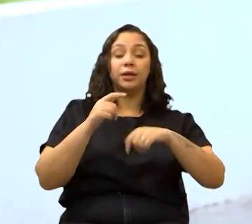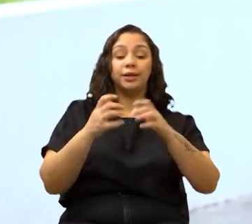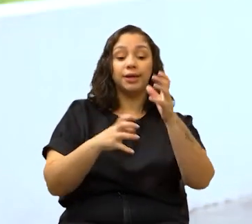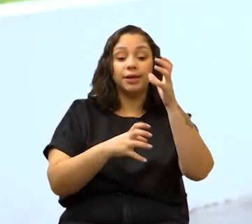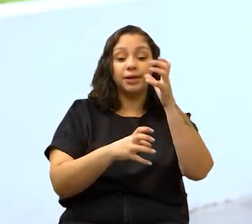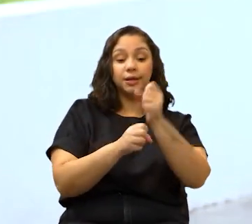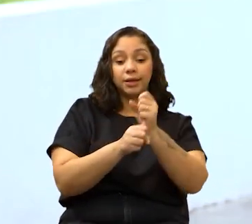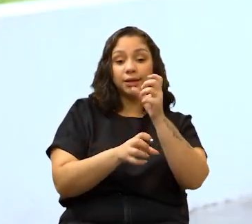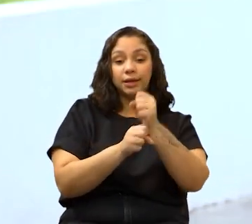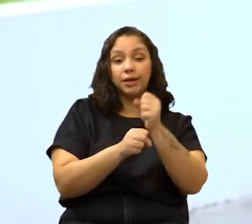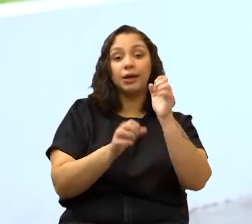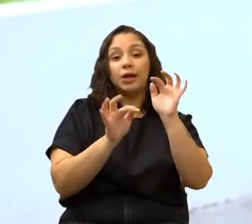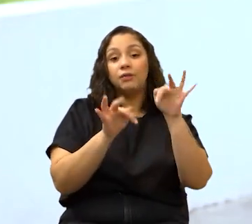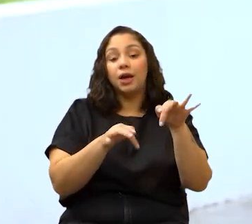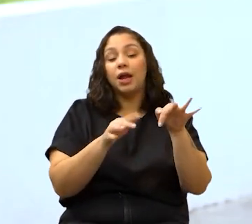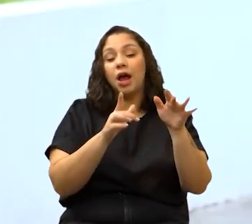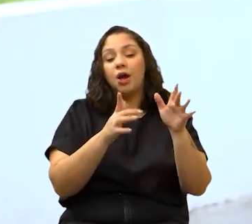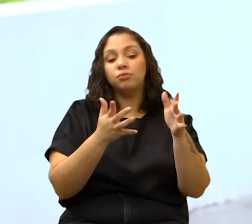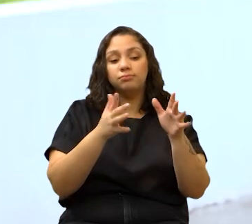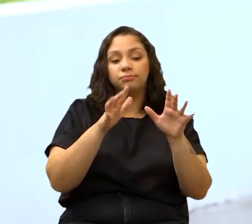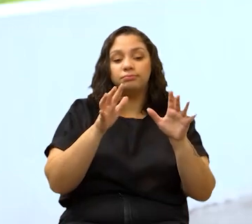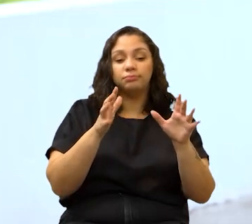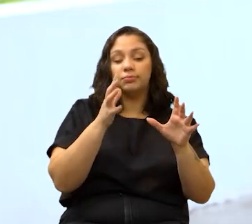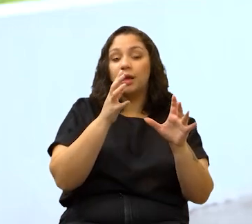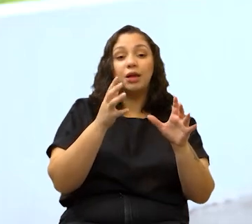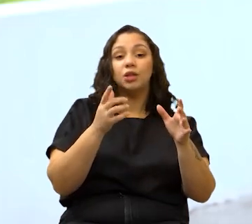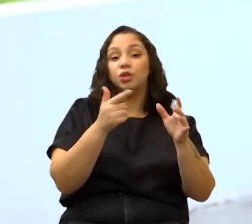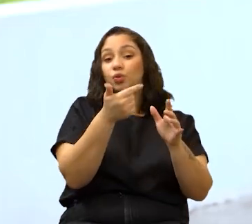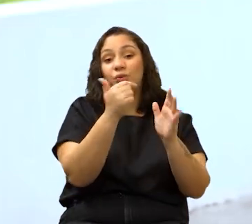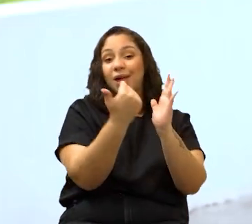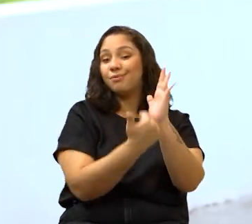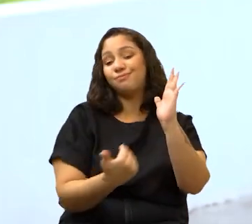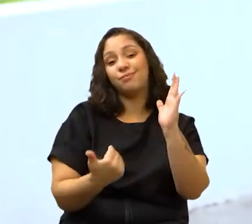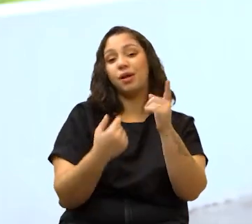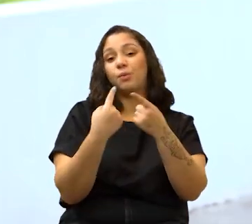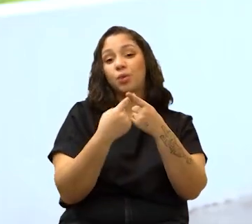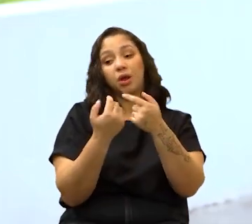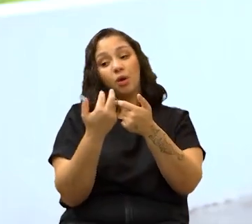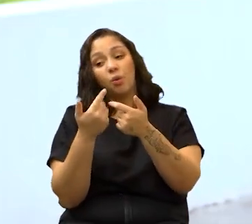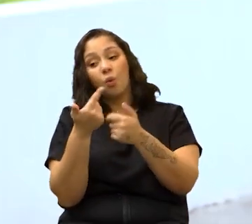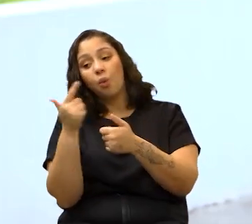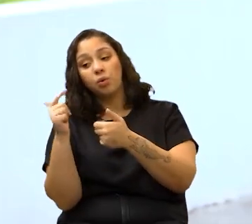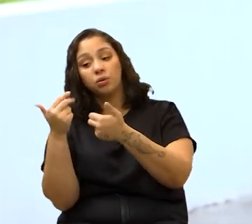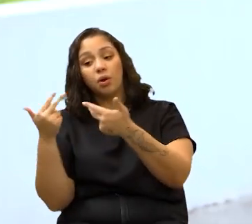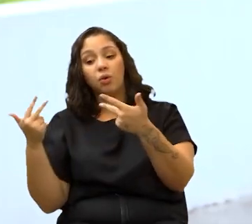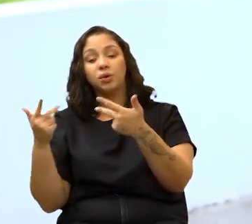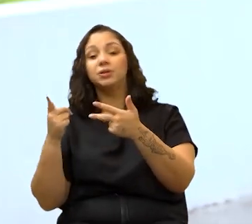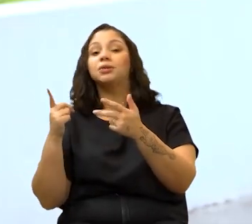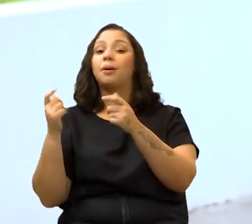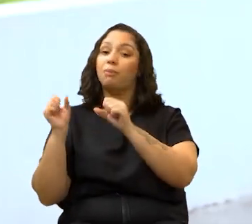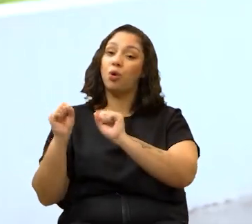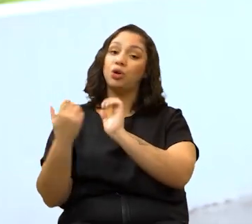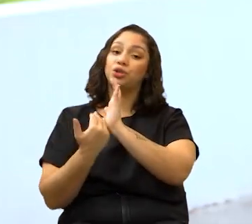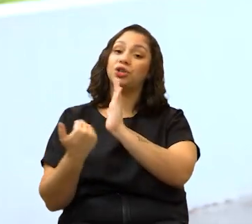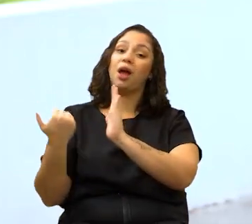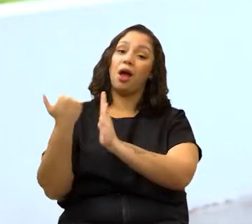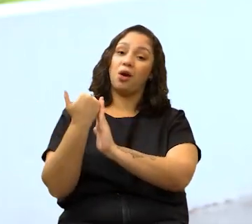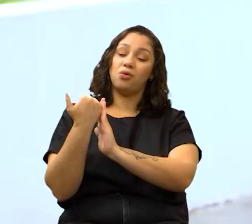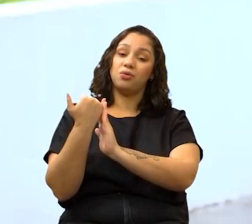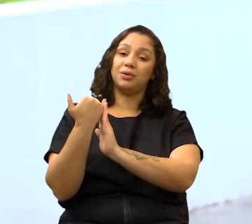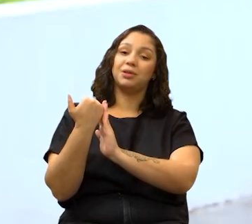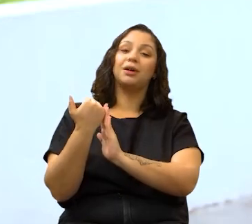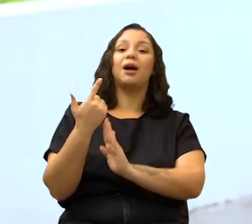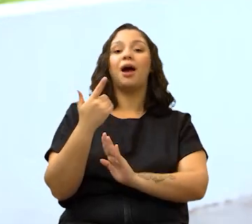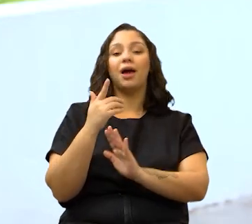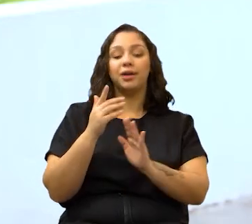final do supermercado, isso acaba não tendo uma redução, porque esses outros itens podem ter alta e